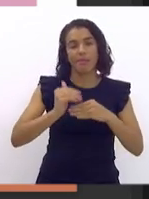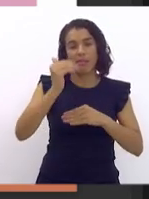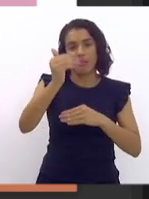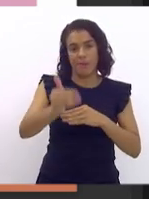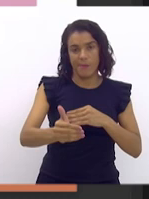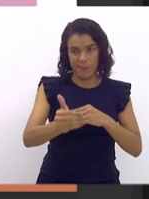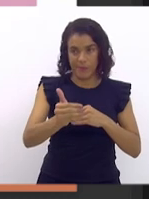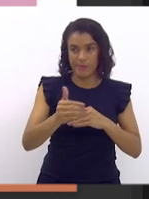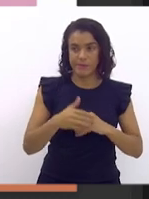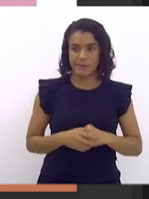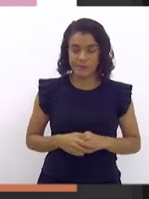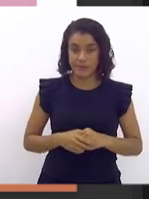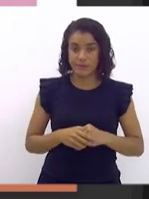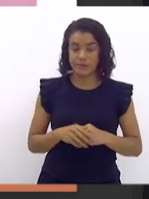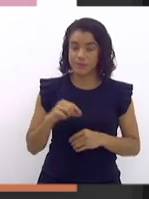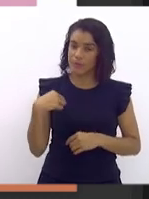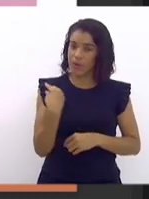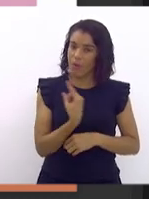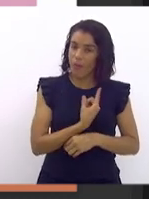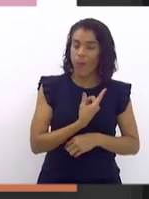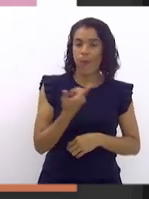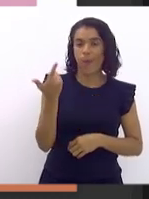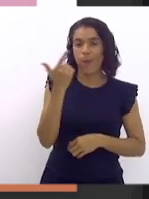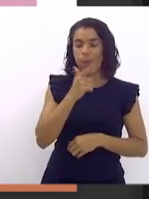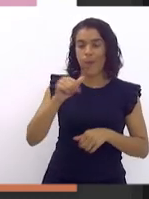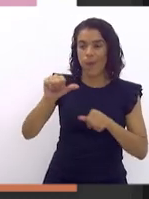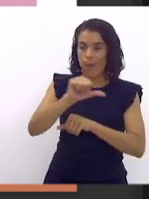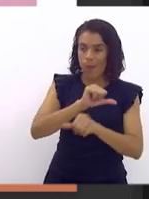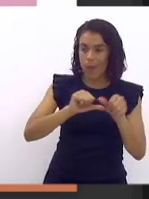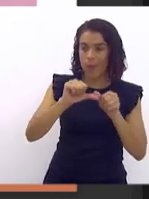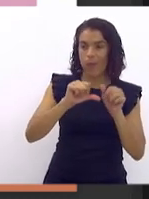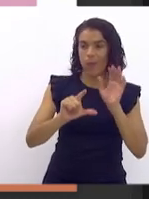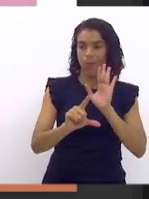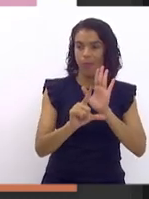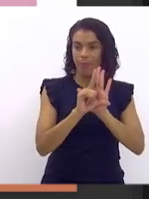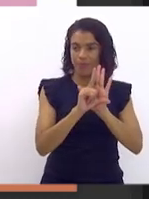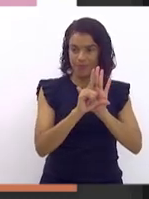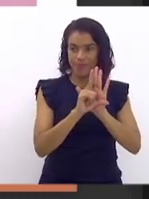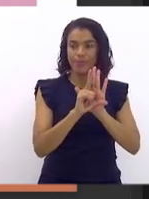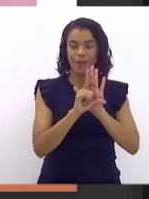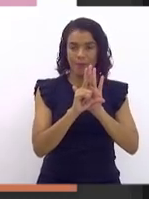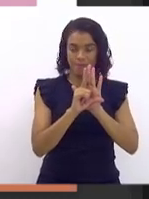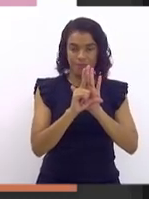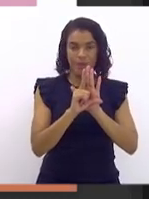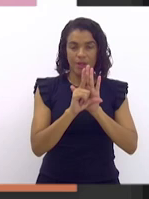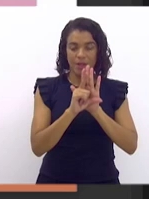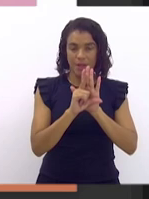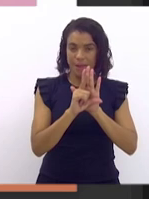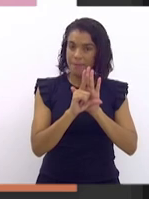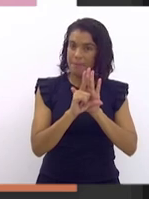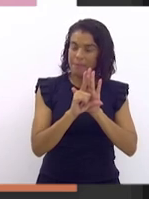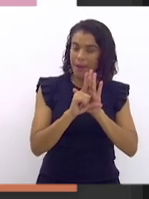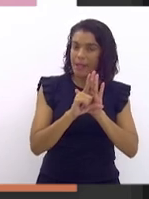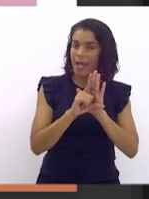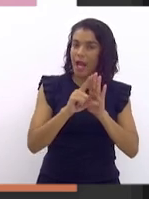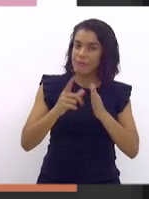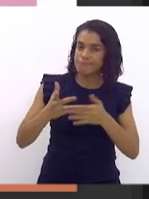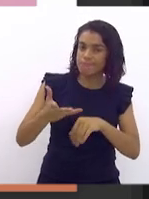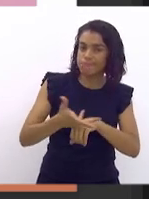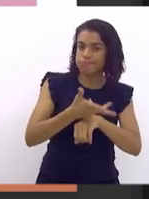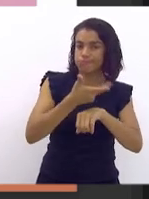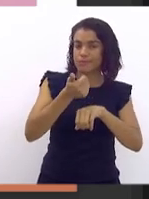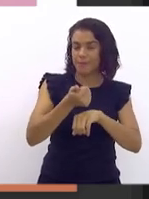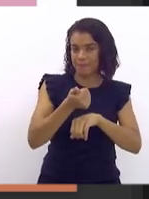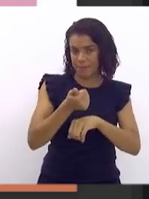né? Então, que a gente consiga alterar a legislação para que ela seja mais eficaz nos próximos